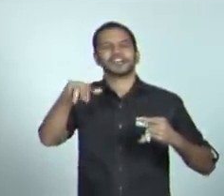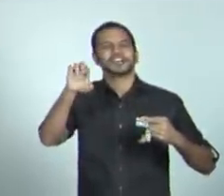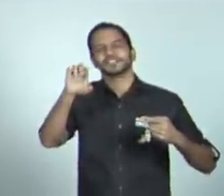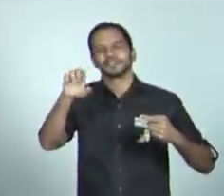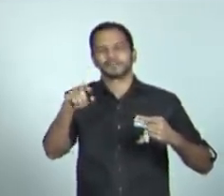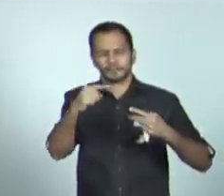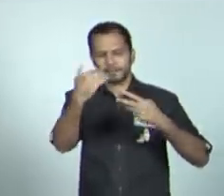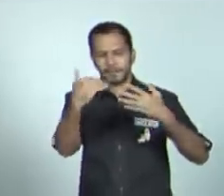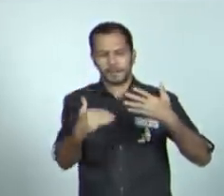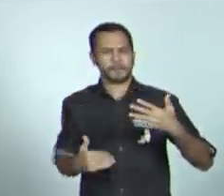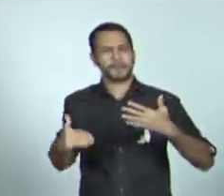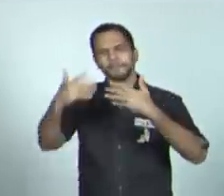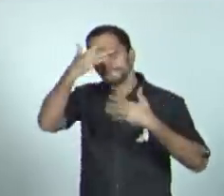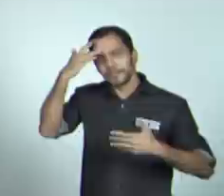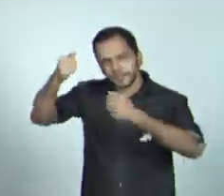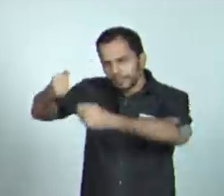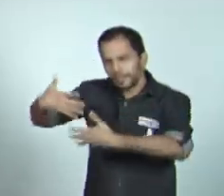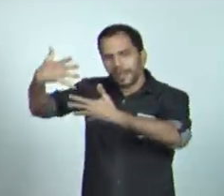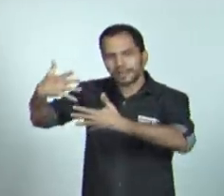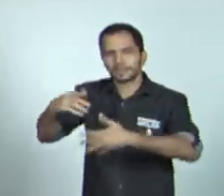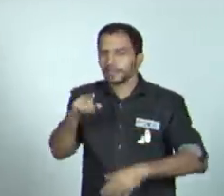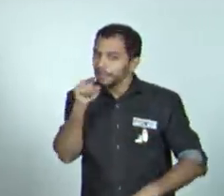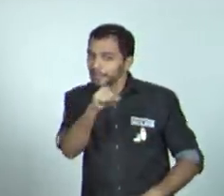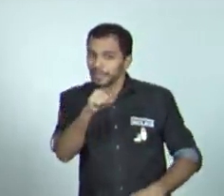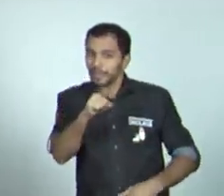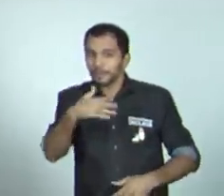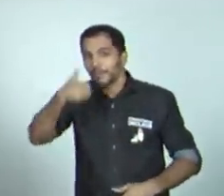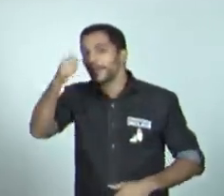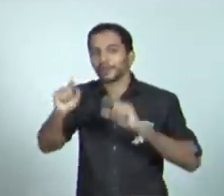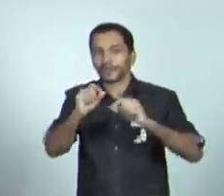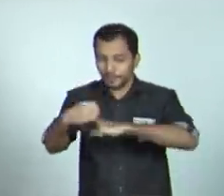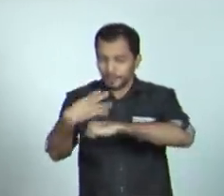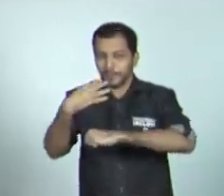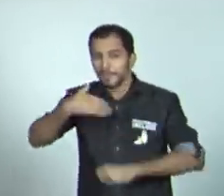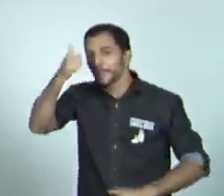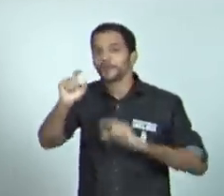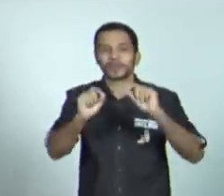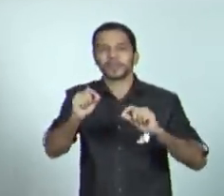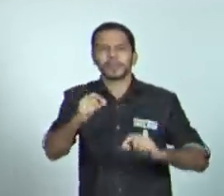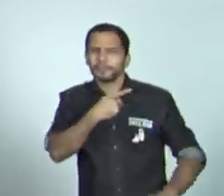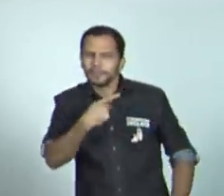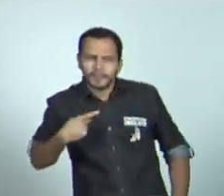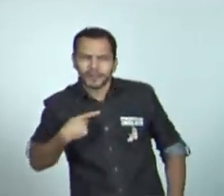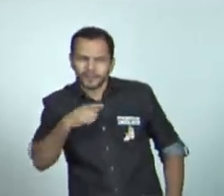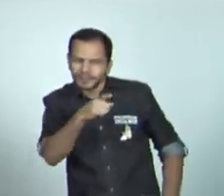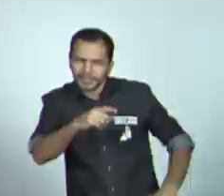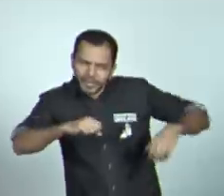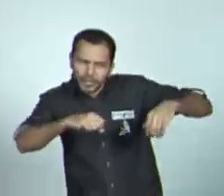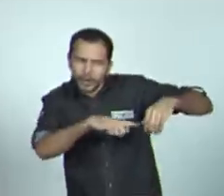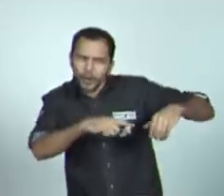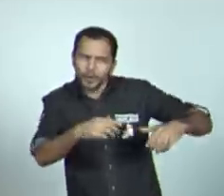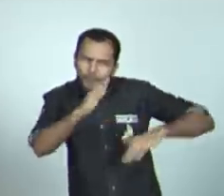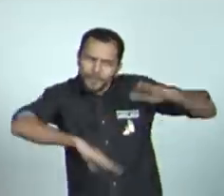vários abraços agora isso aqui é o melhor de todos tá melhor recado para receber aqui pastor meu crack é uma